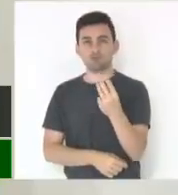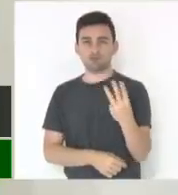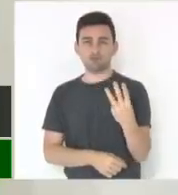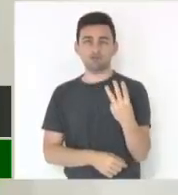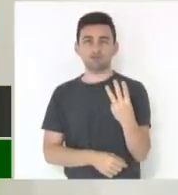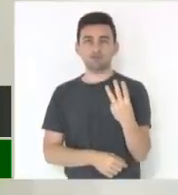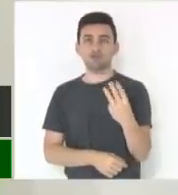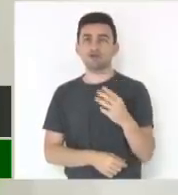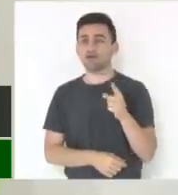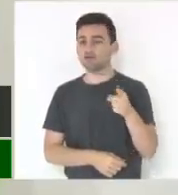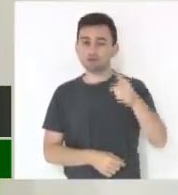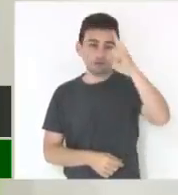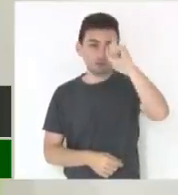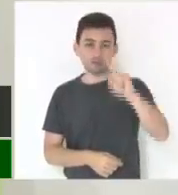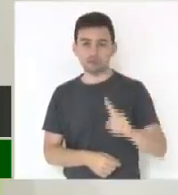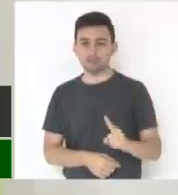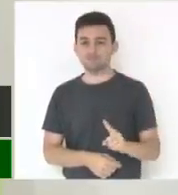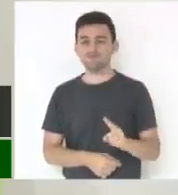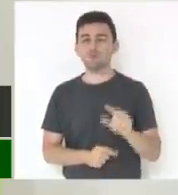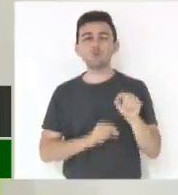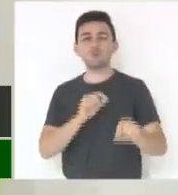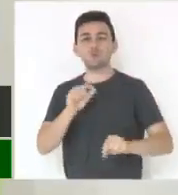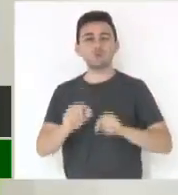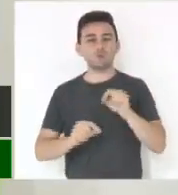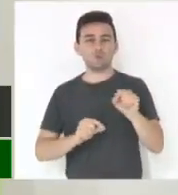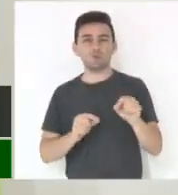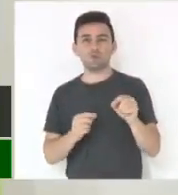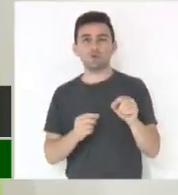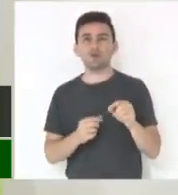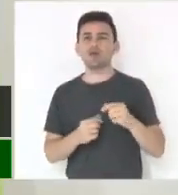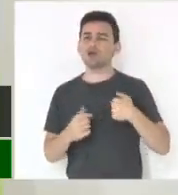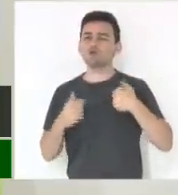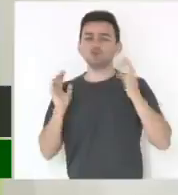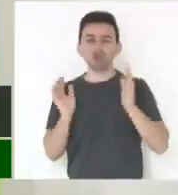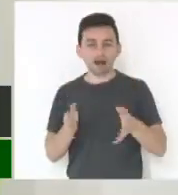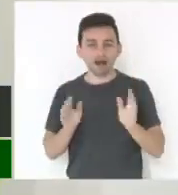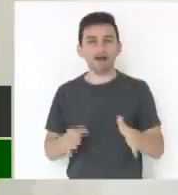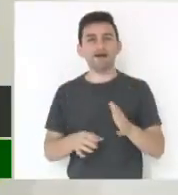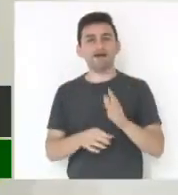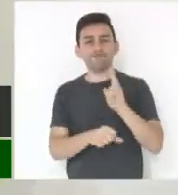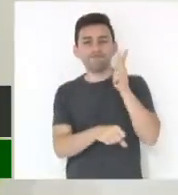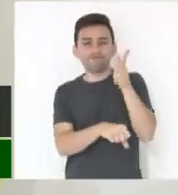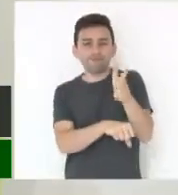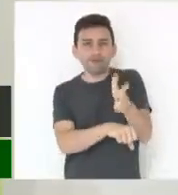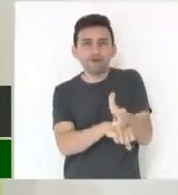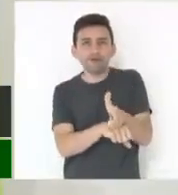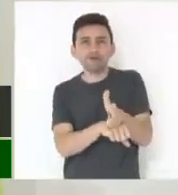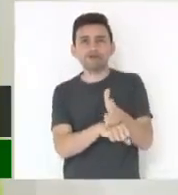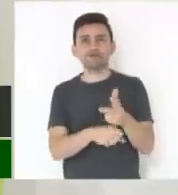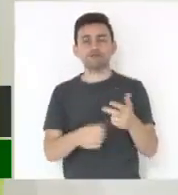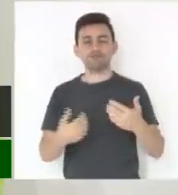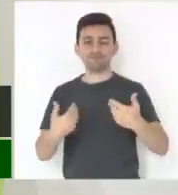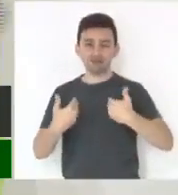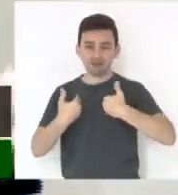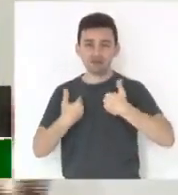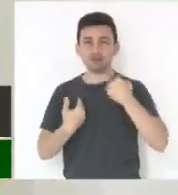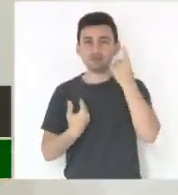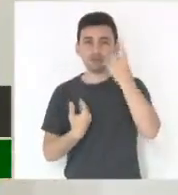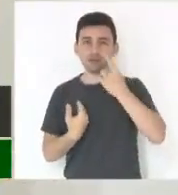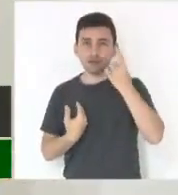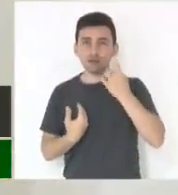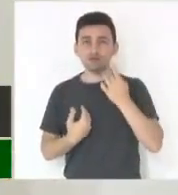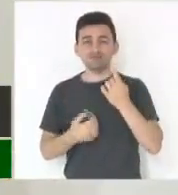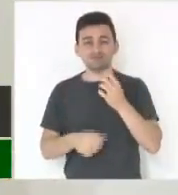ideia daquela situação. Eu já fiz vídeo dentro daquilo que nós, como legisladores